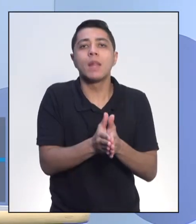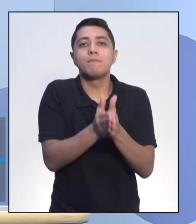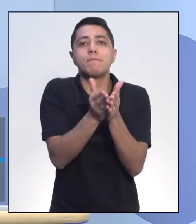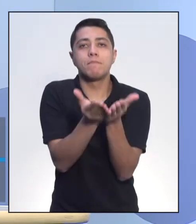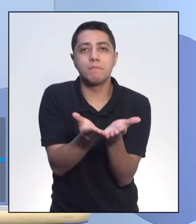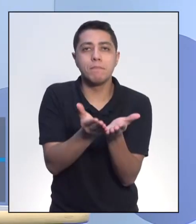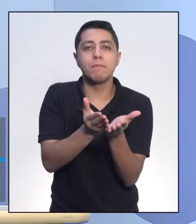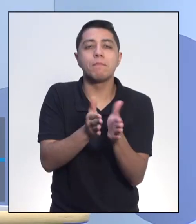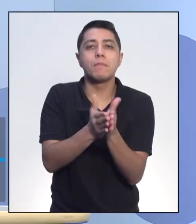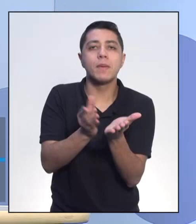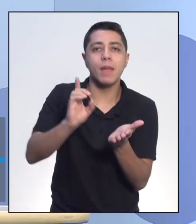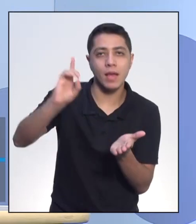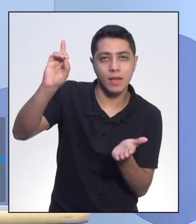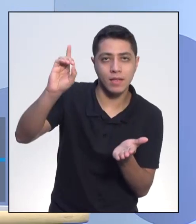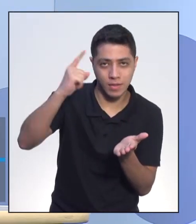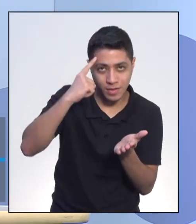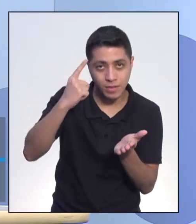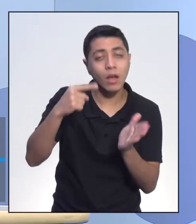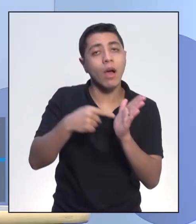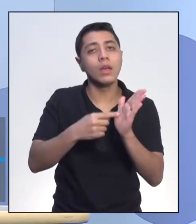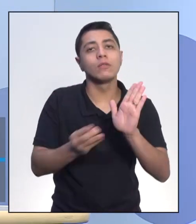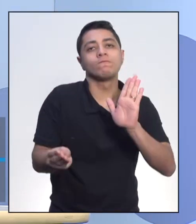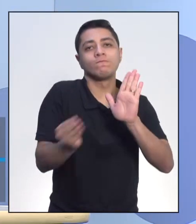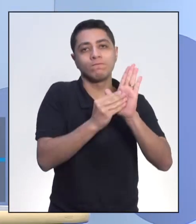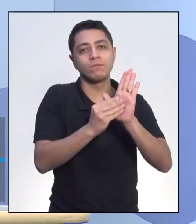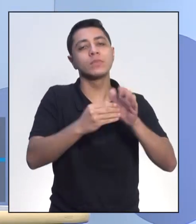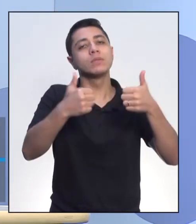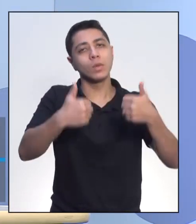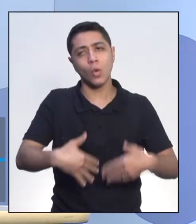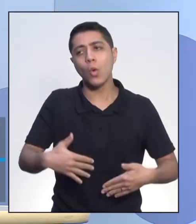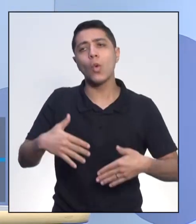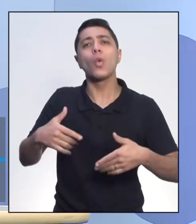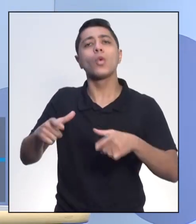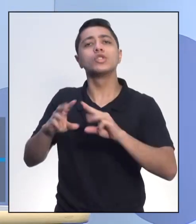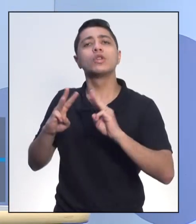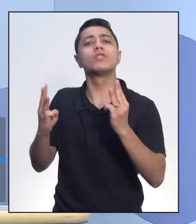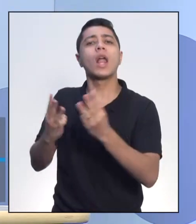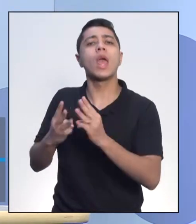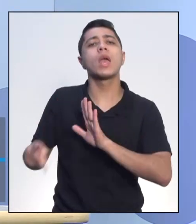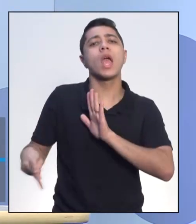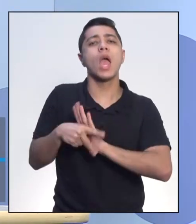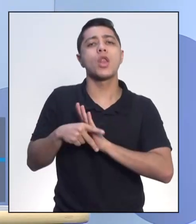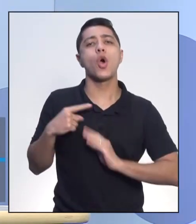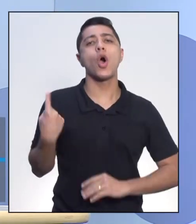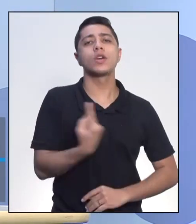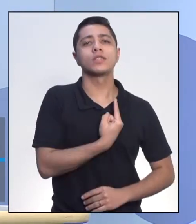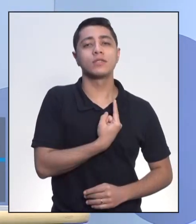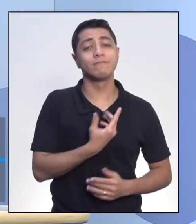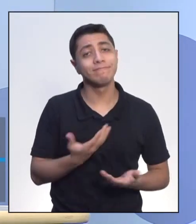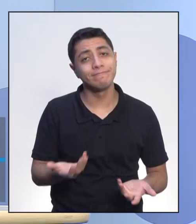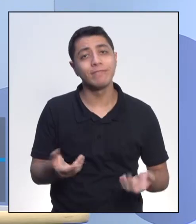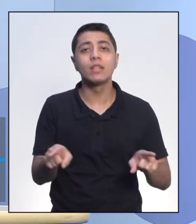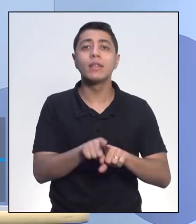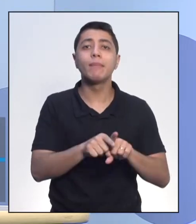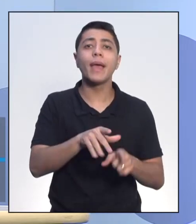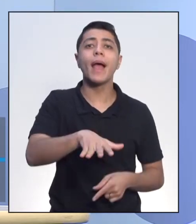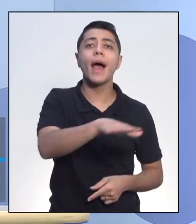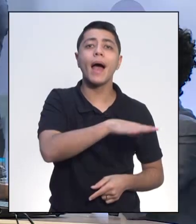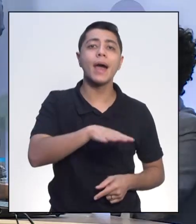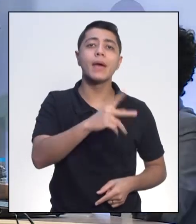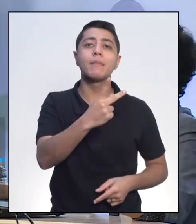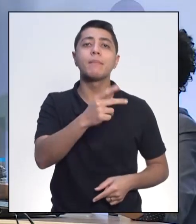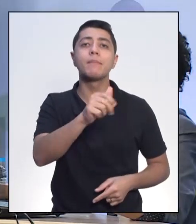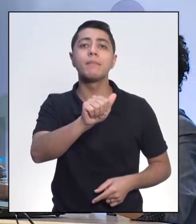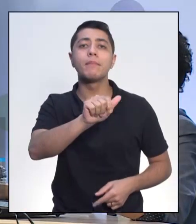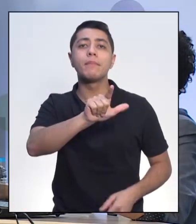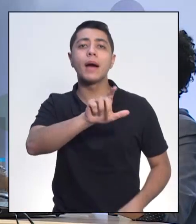pertence a nós. Aí, como o professor Antônio pontuou, a Palestina também usou do mesmo argumento, né? Aí veio o conflito. Exatamente. E, logicamente, nós